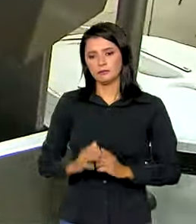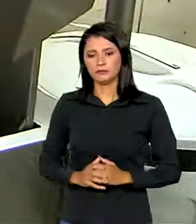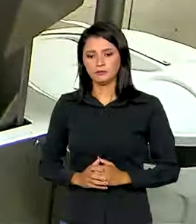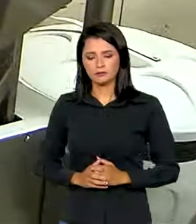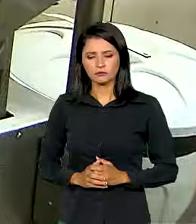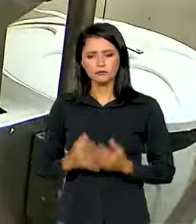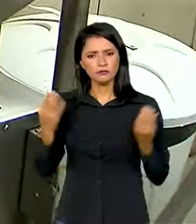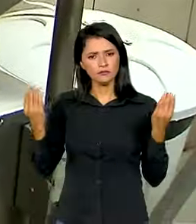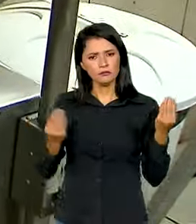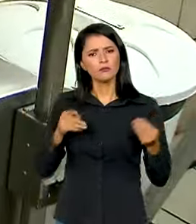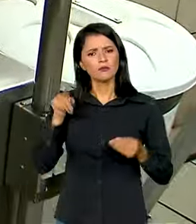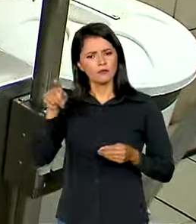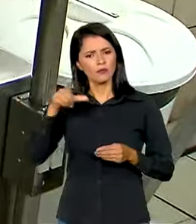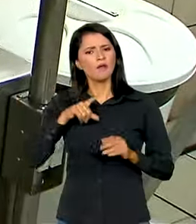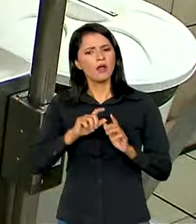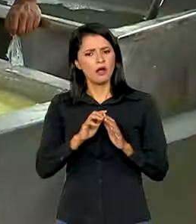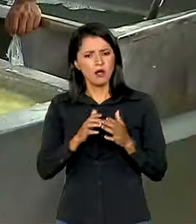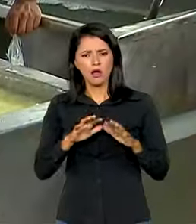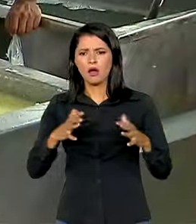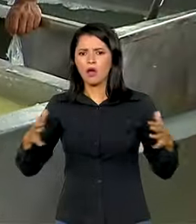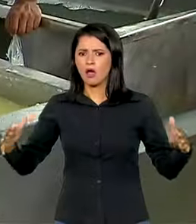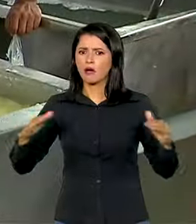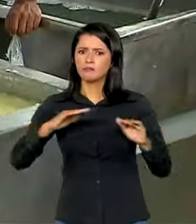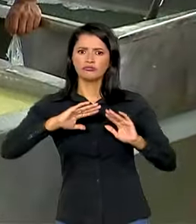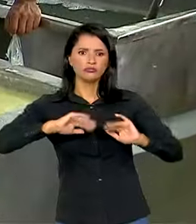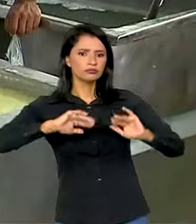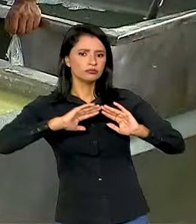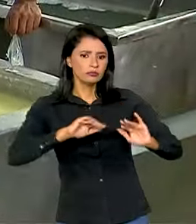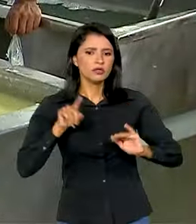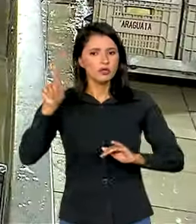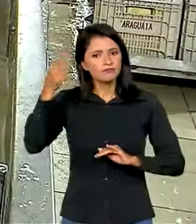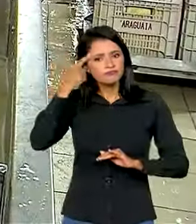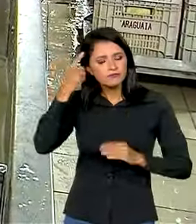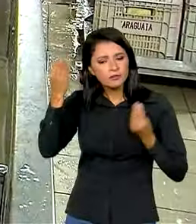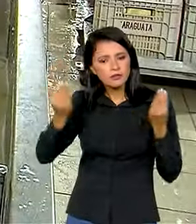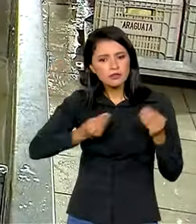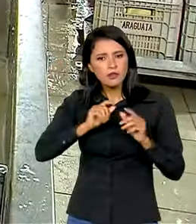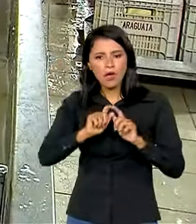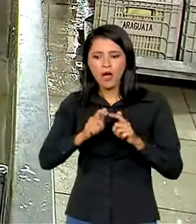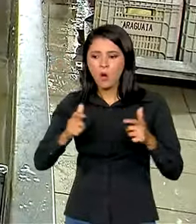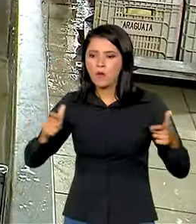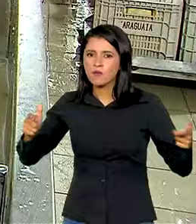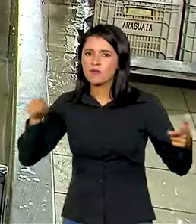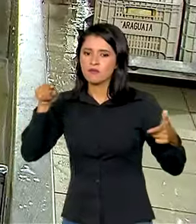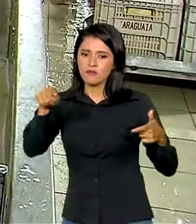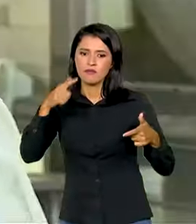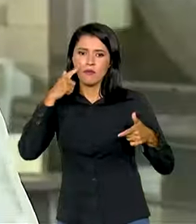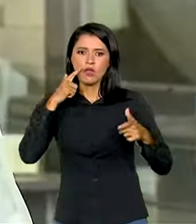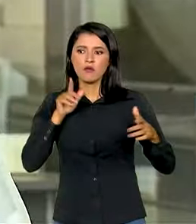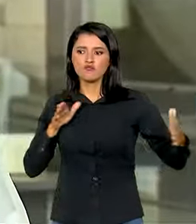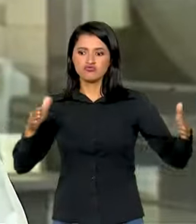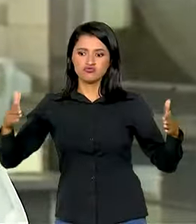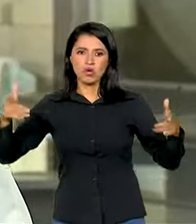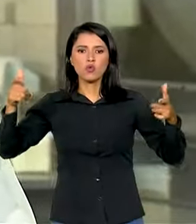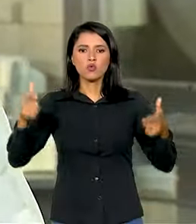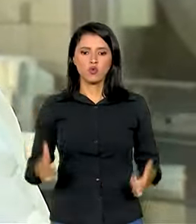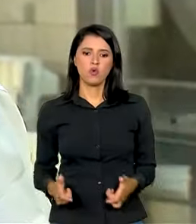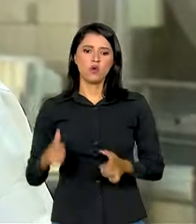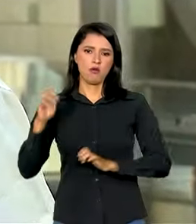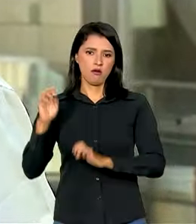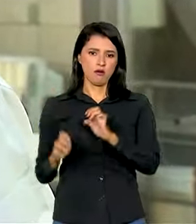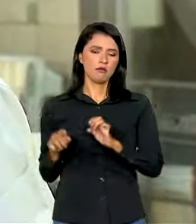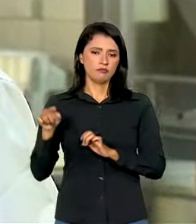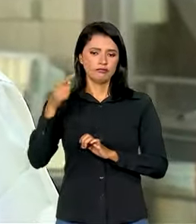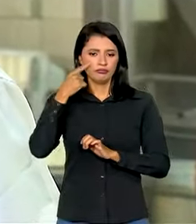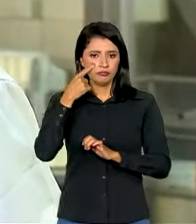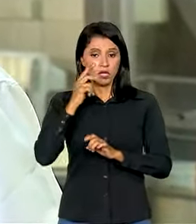E como a demanda vem crescendo, os produtores já pensam em ampliar o parque industrial. Hoje o nosso objetivo é